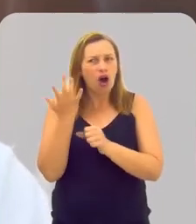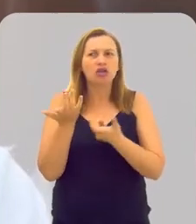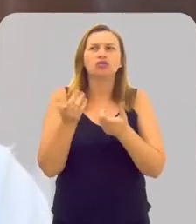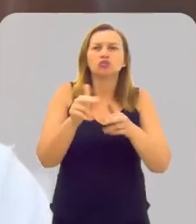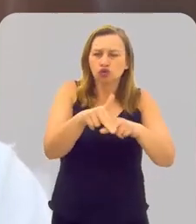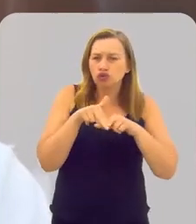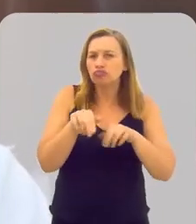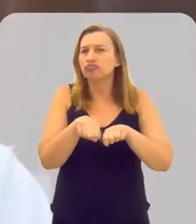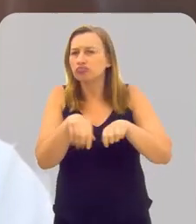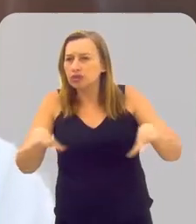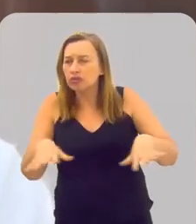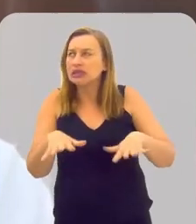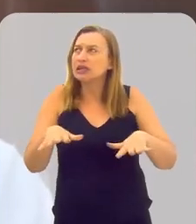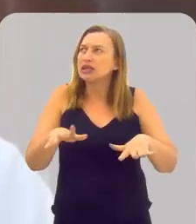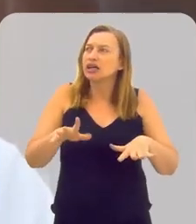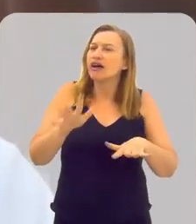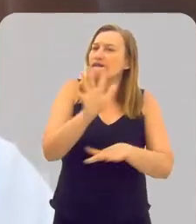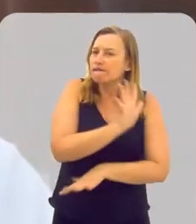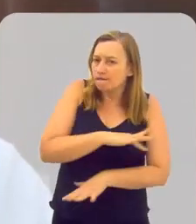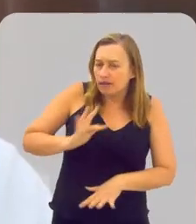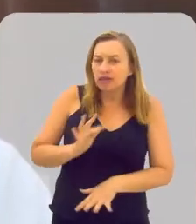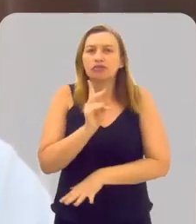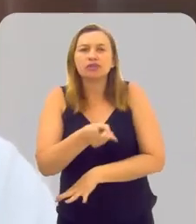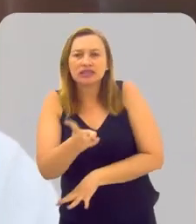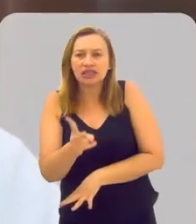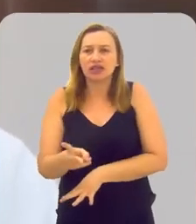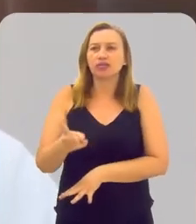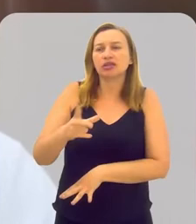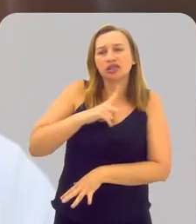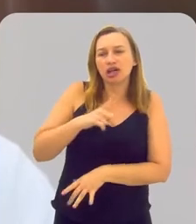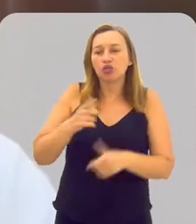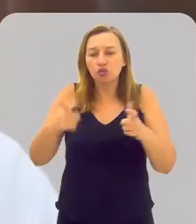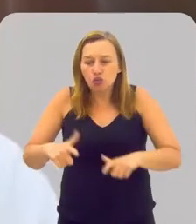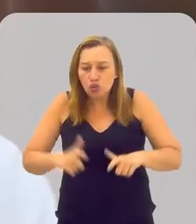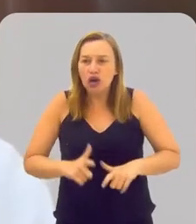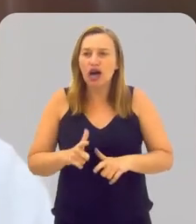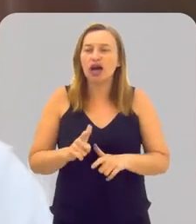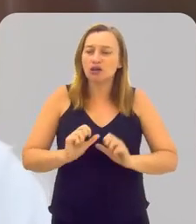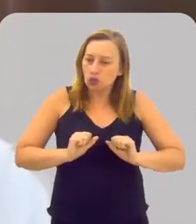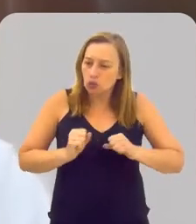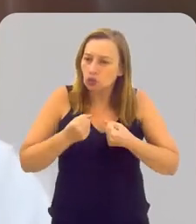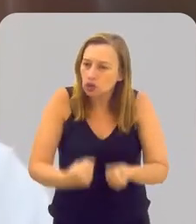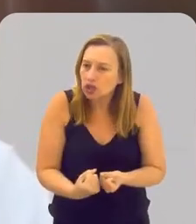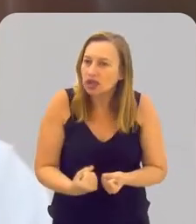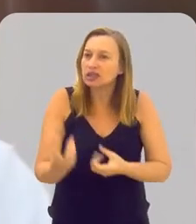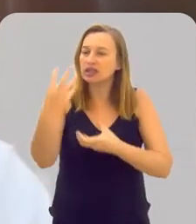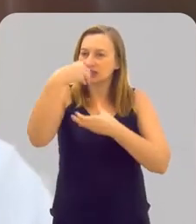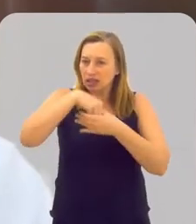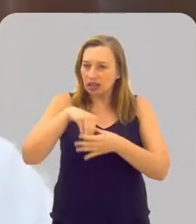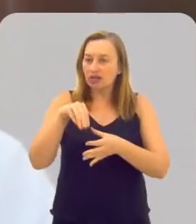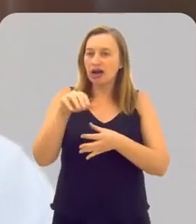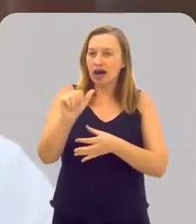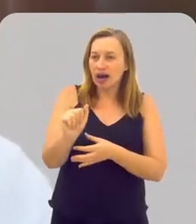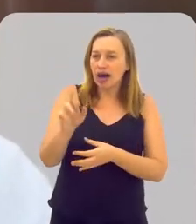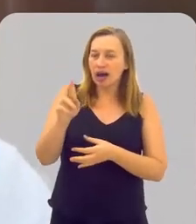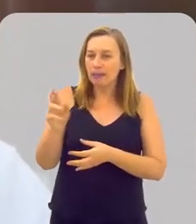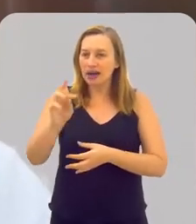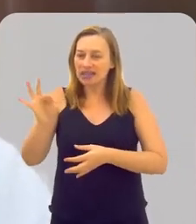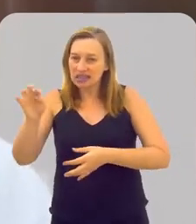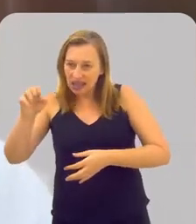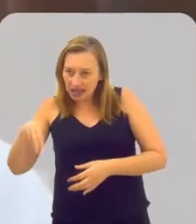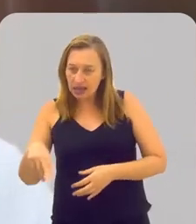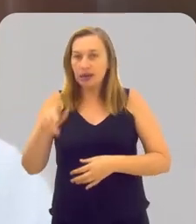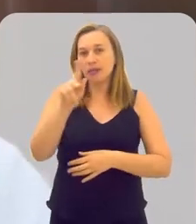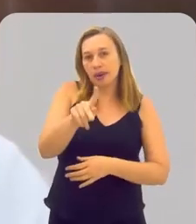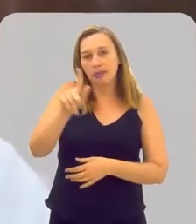3 anos, por causa da pandemia. E aí a Firjan, como sempre, a gente tem um espacinho dedicado, um stand, dentro do armazém